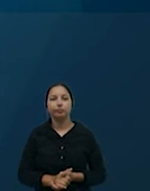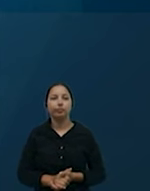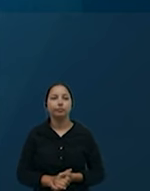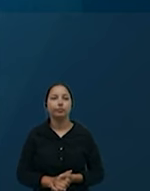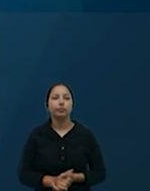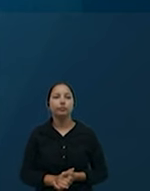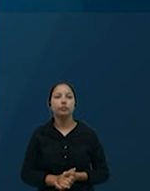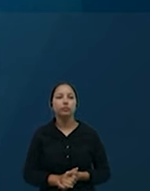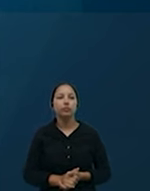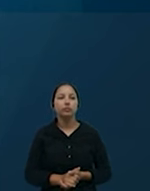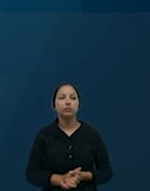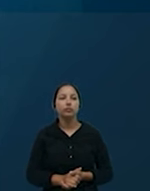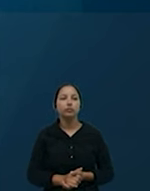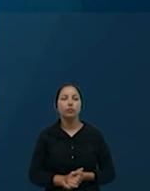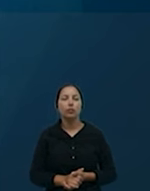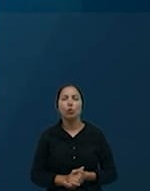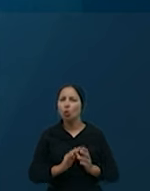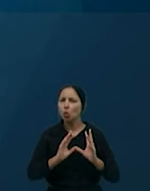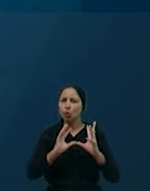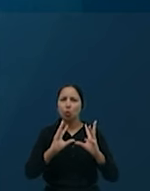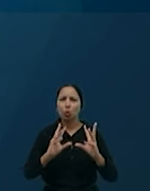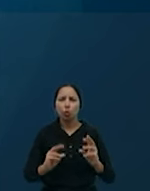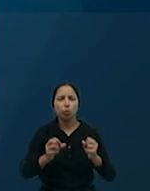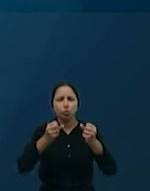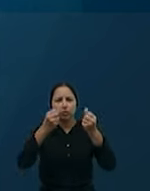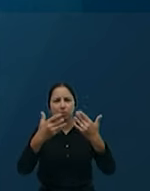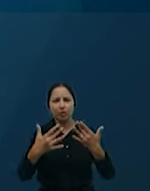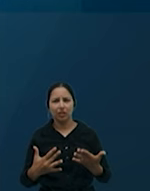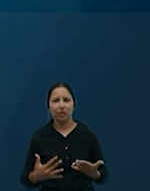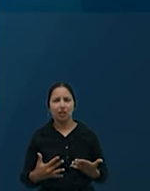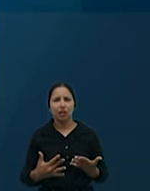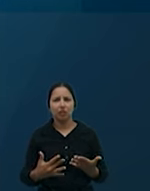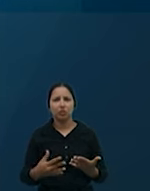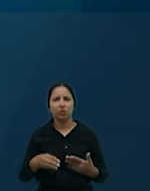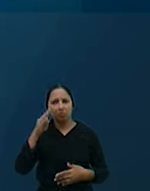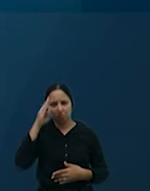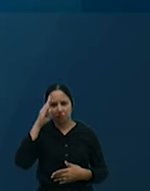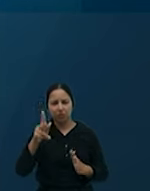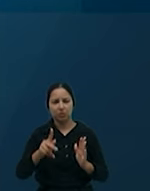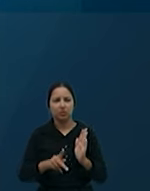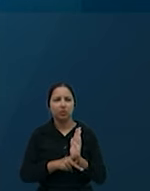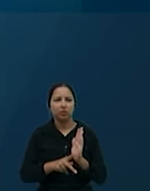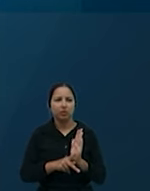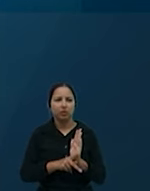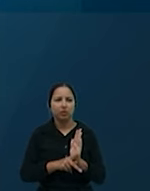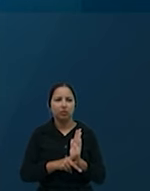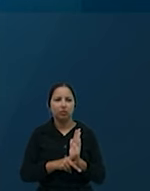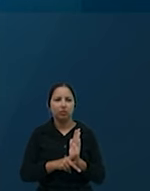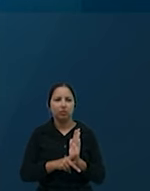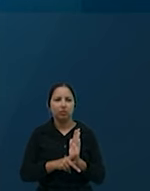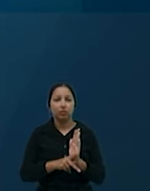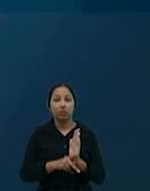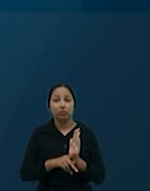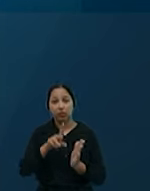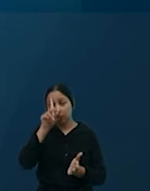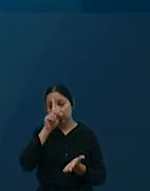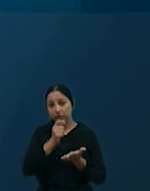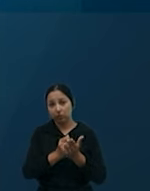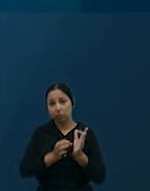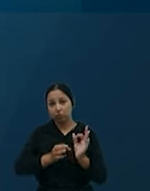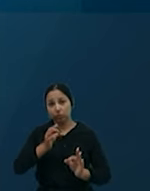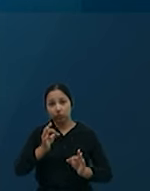os argumentos falados aqui, principalmente o princípio do acertamento da decisão judicial, já foi trabalhado no